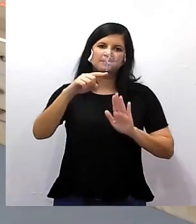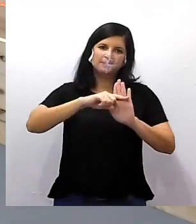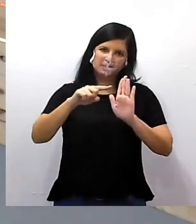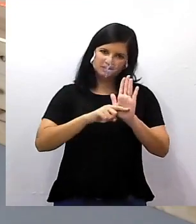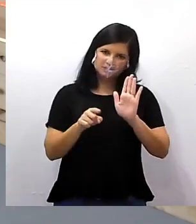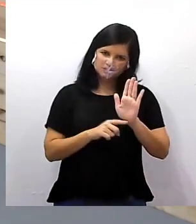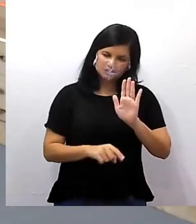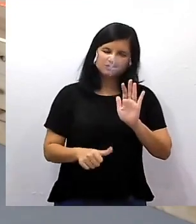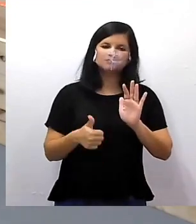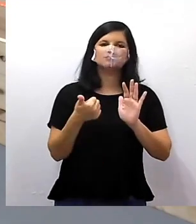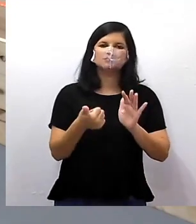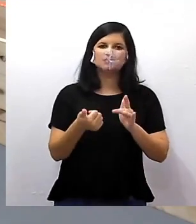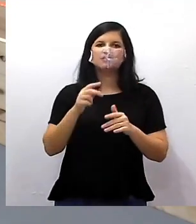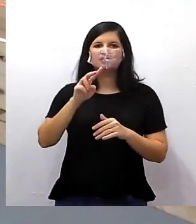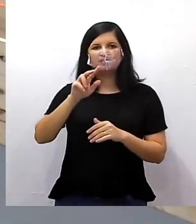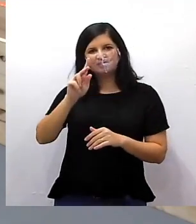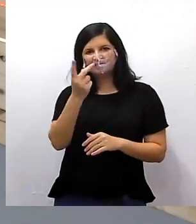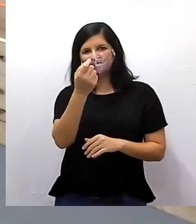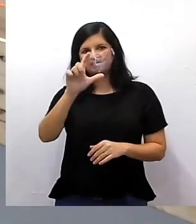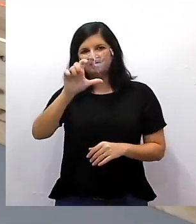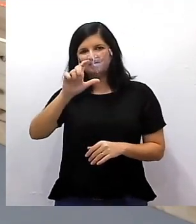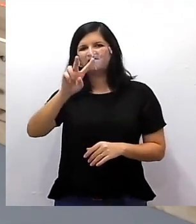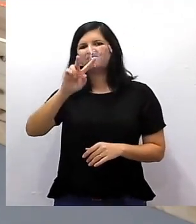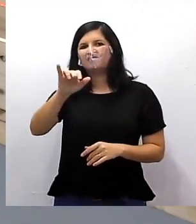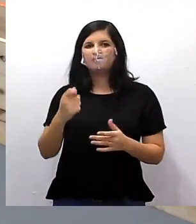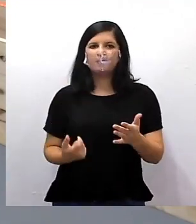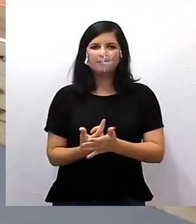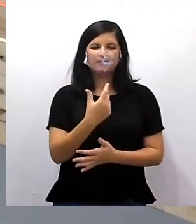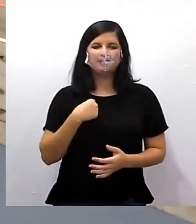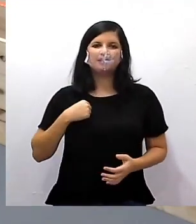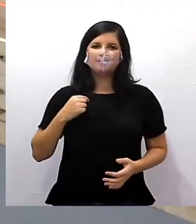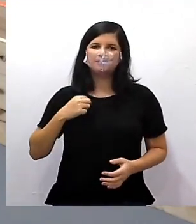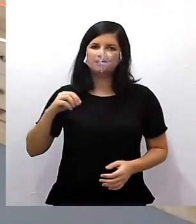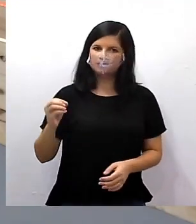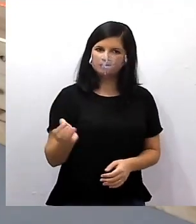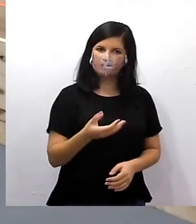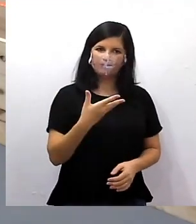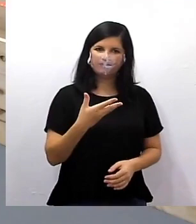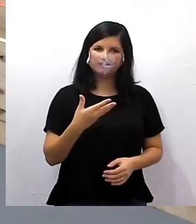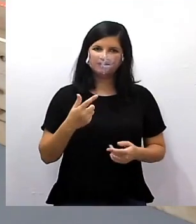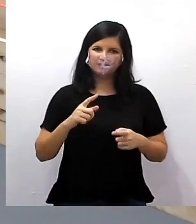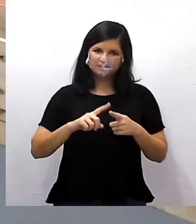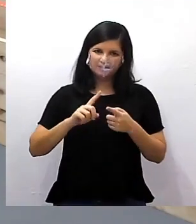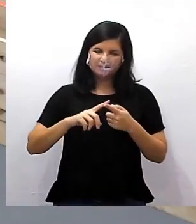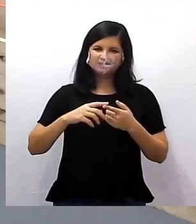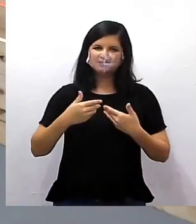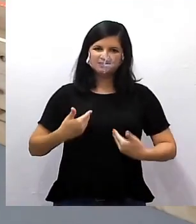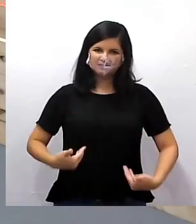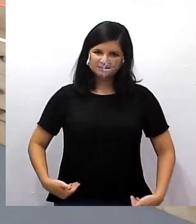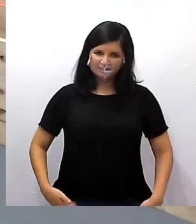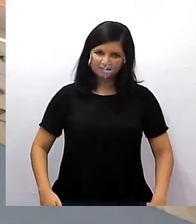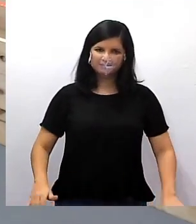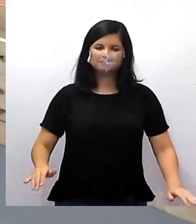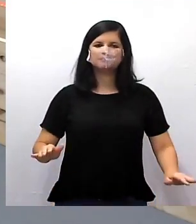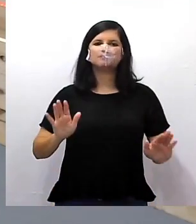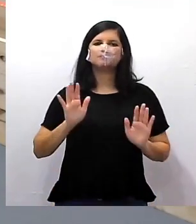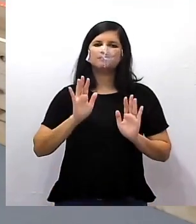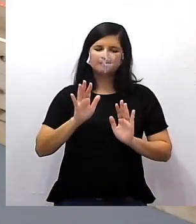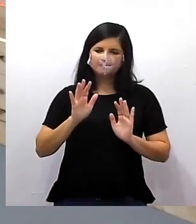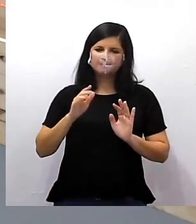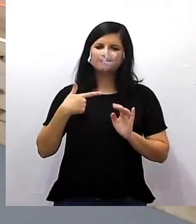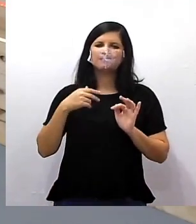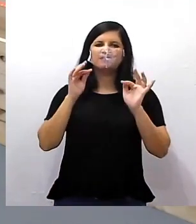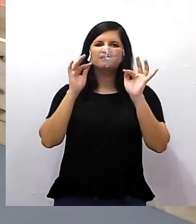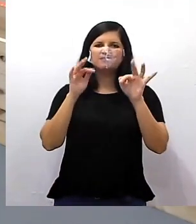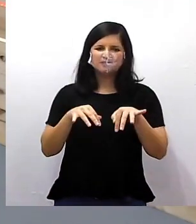certo? Então tá dizendo que Ellen vai comprar algumas camisetas novas e também saias. E aí eu quero jogar a confirmação no final, tipo,